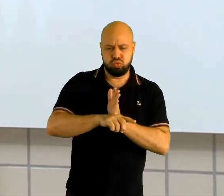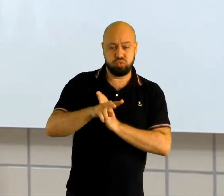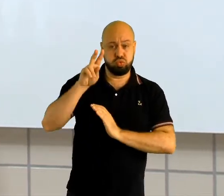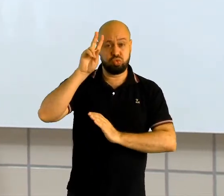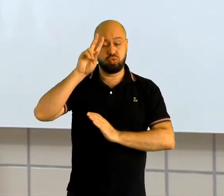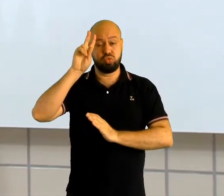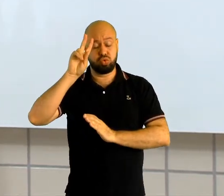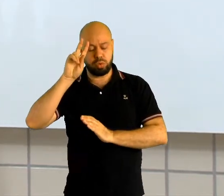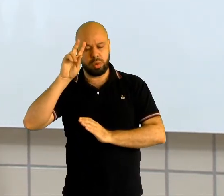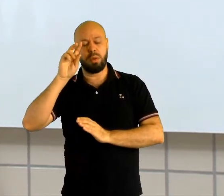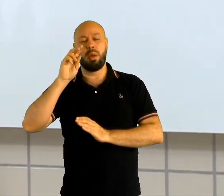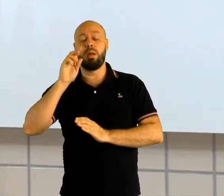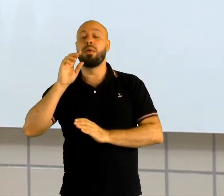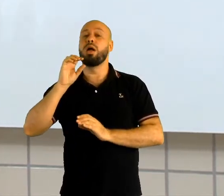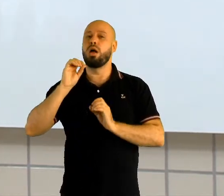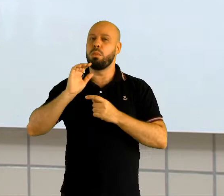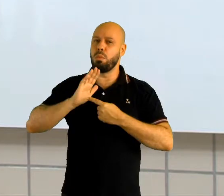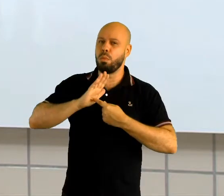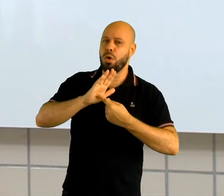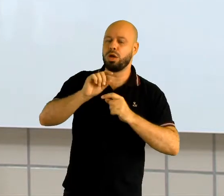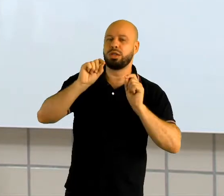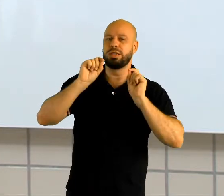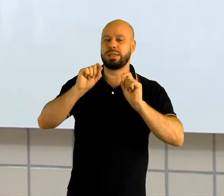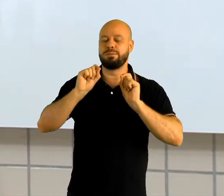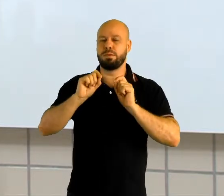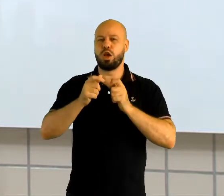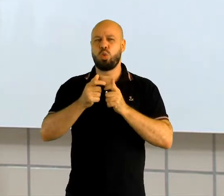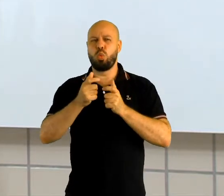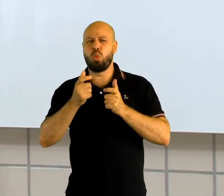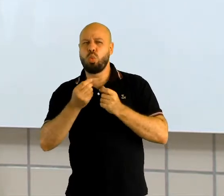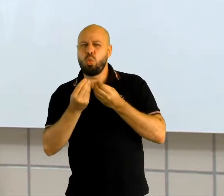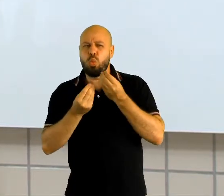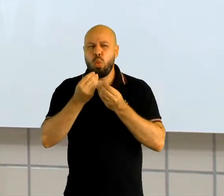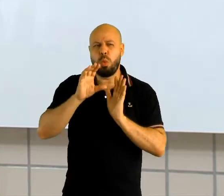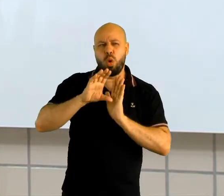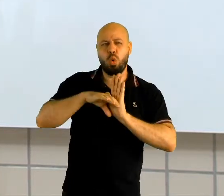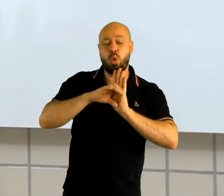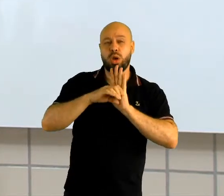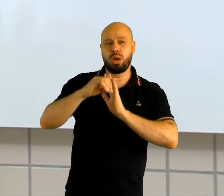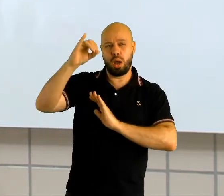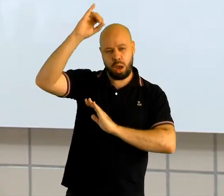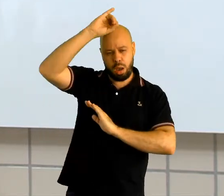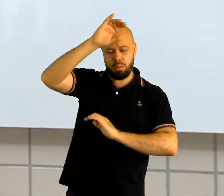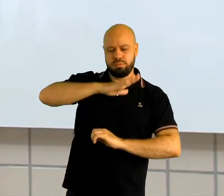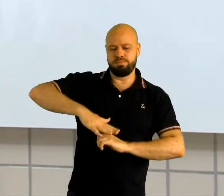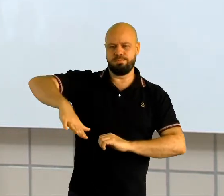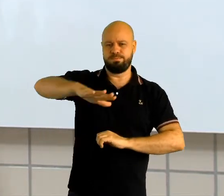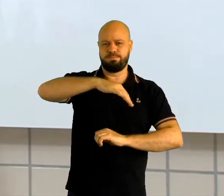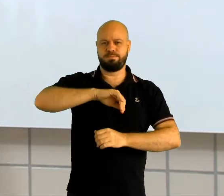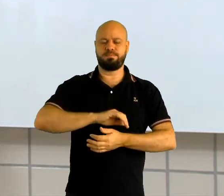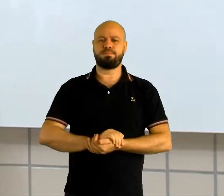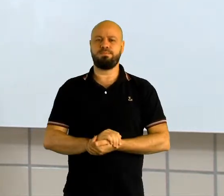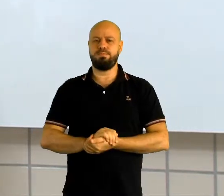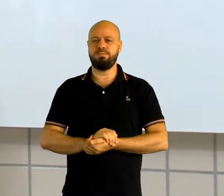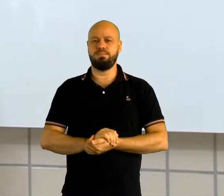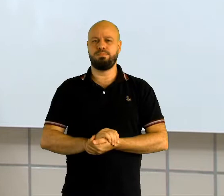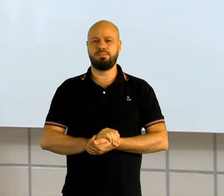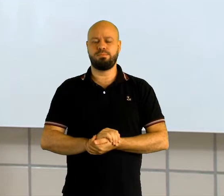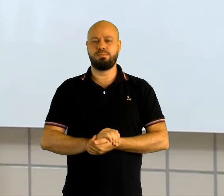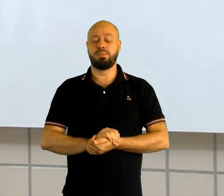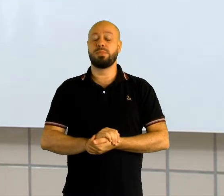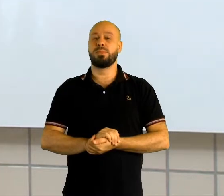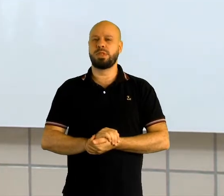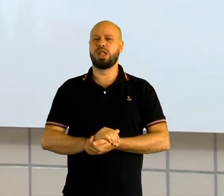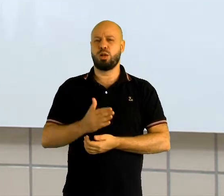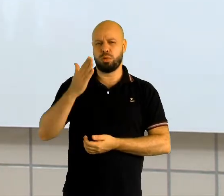defender no dia a dia esse conceito do que é império. E nós sabemos que a partir do